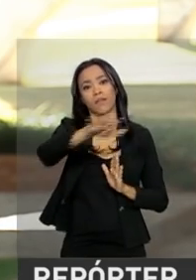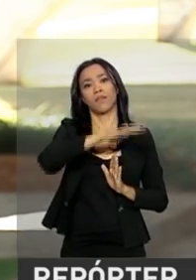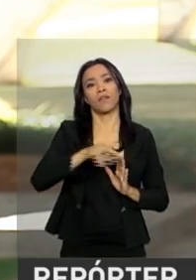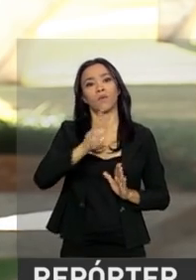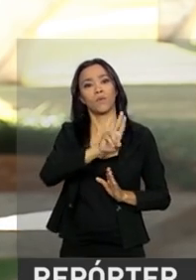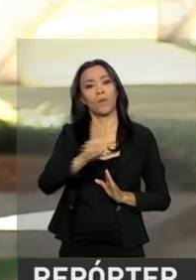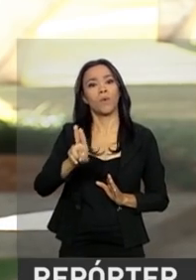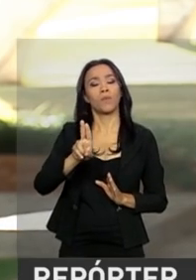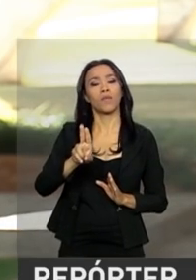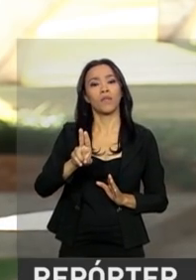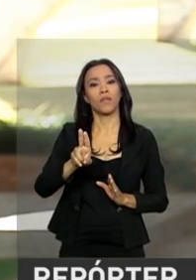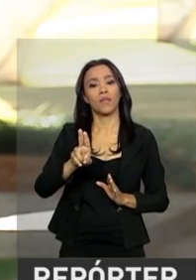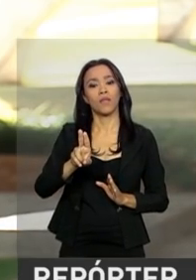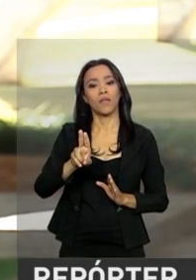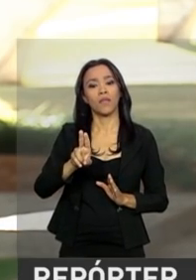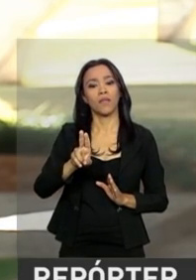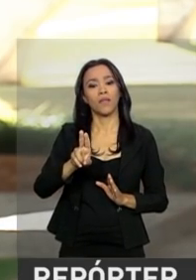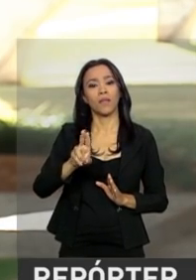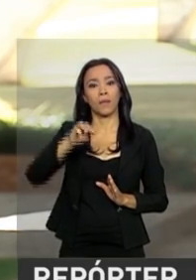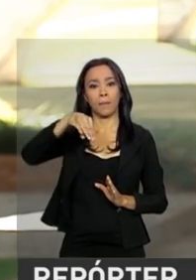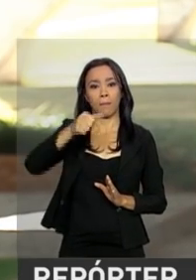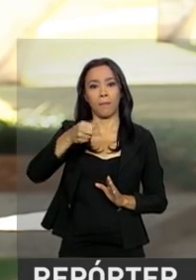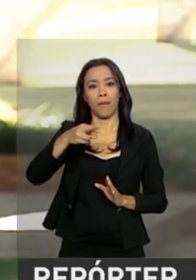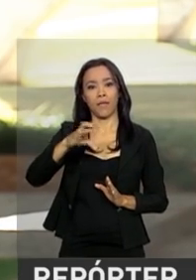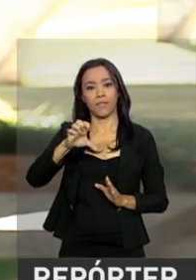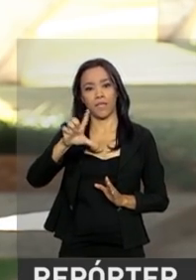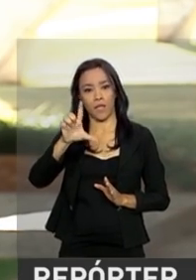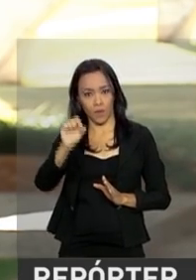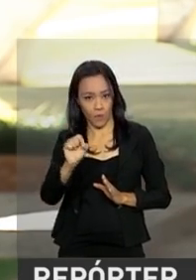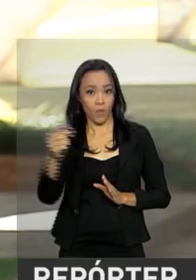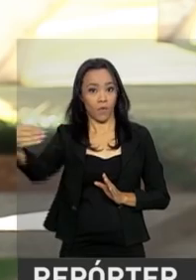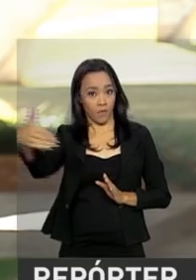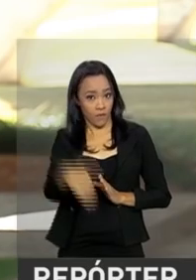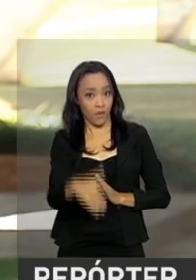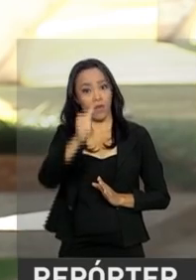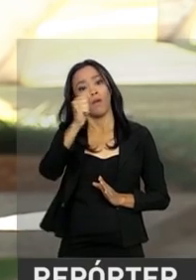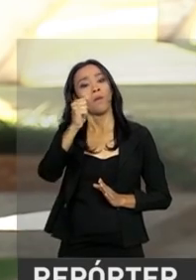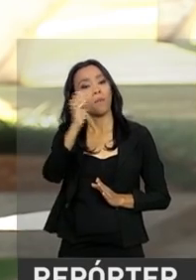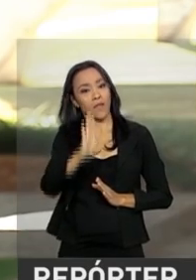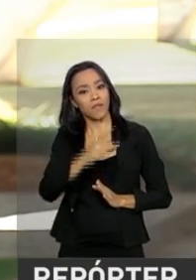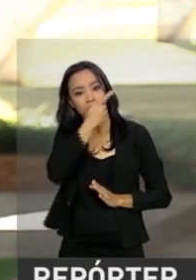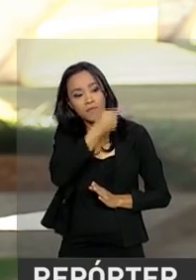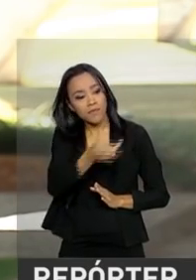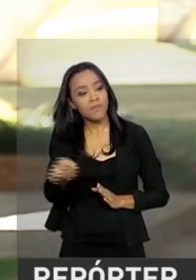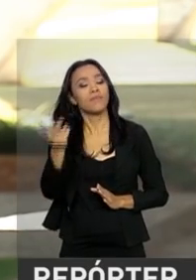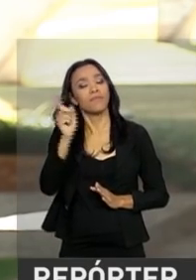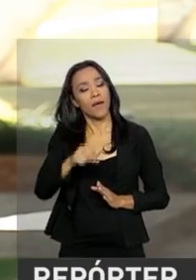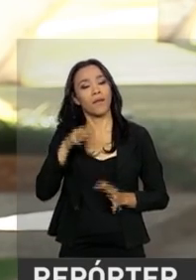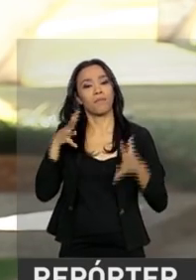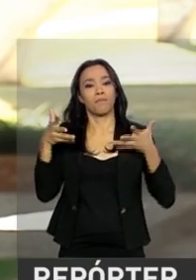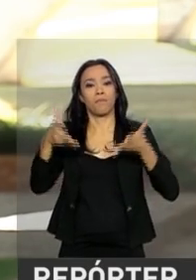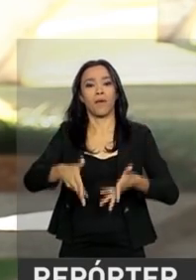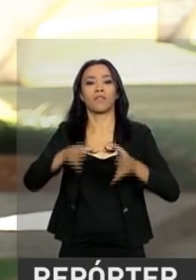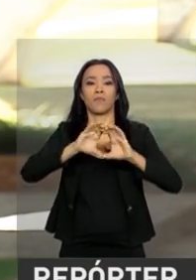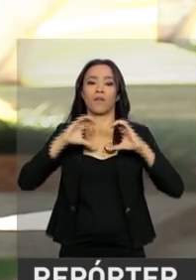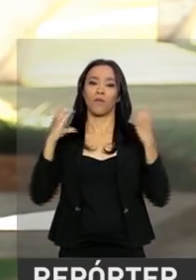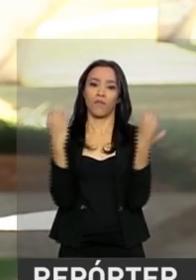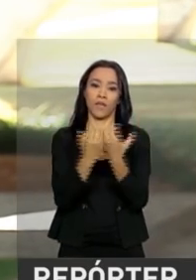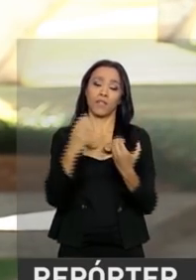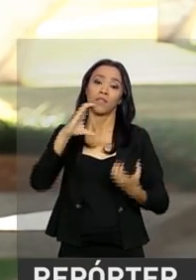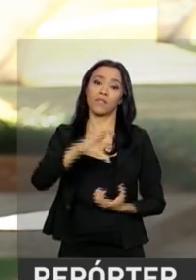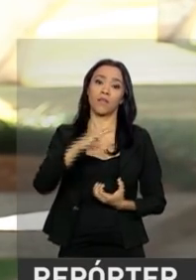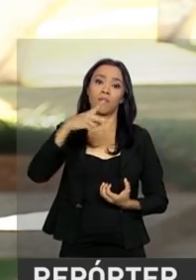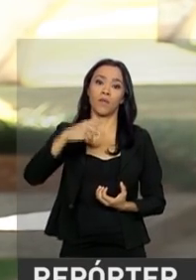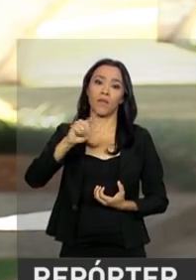Maurício Maurício Rebel Marcelo Rebelo de soua perdão ele veio ao Brasil também para participar da conferência da cplp que